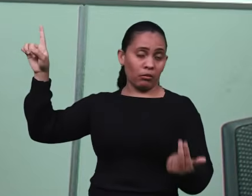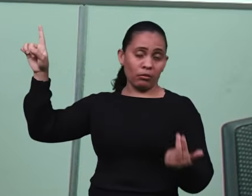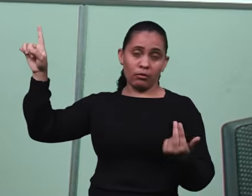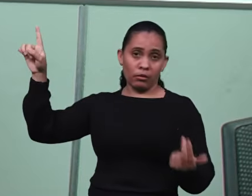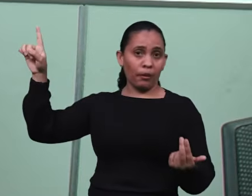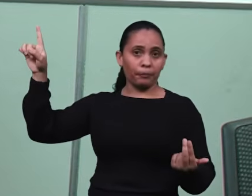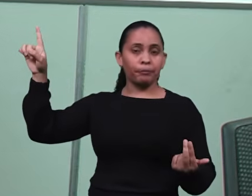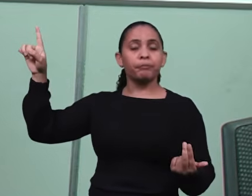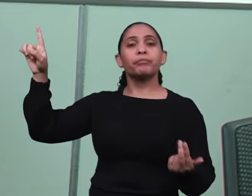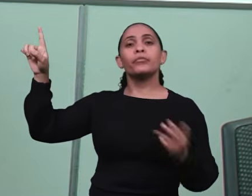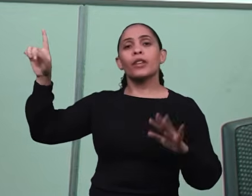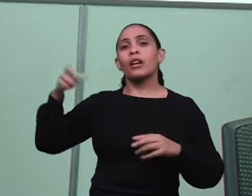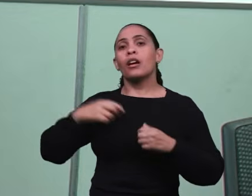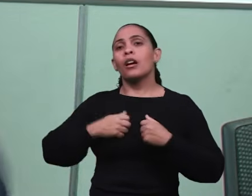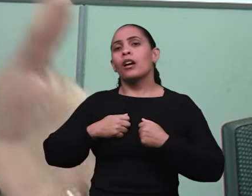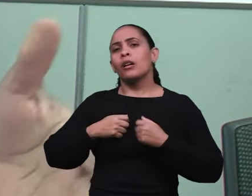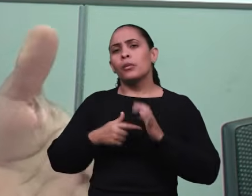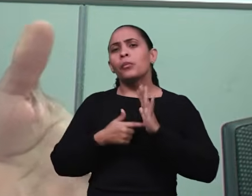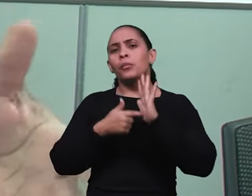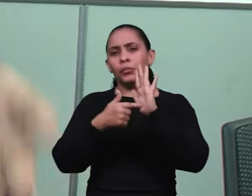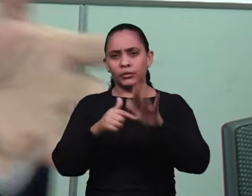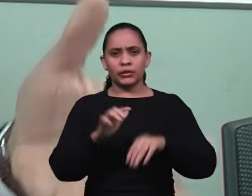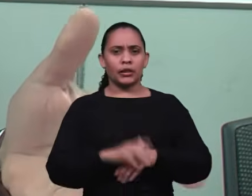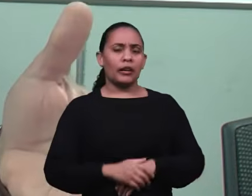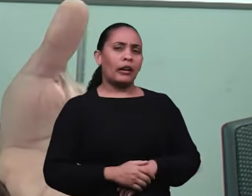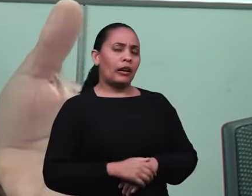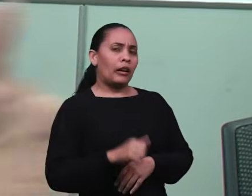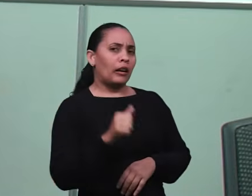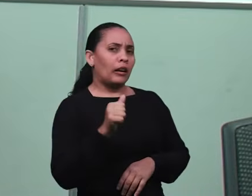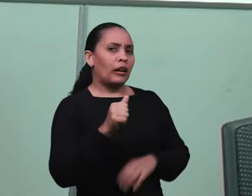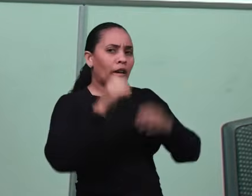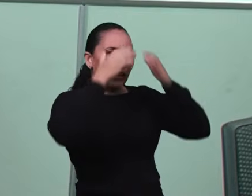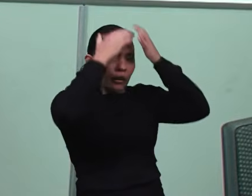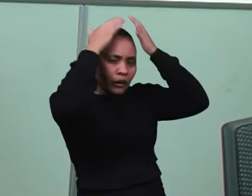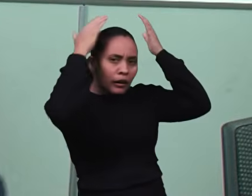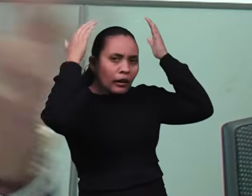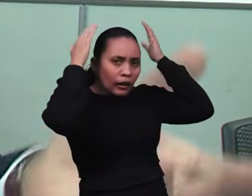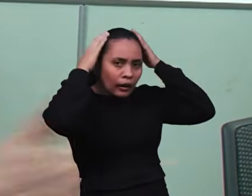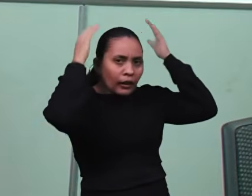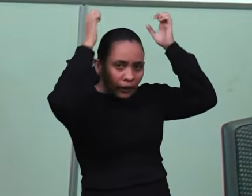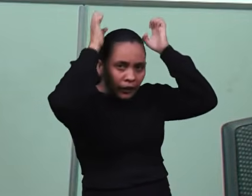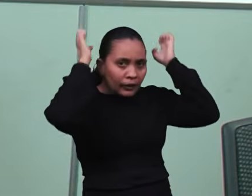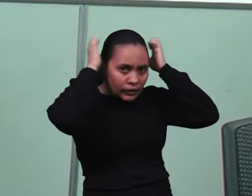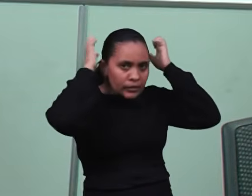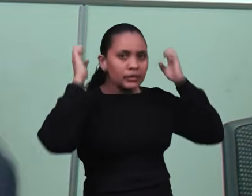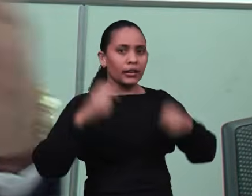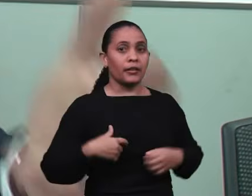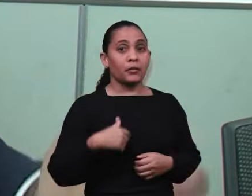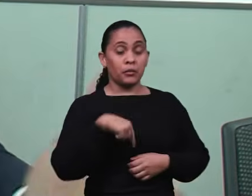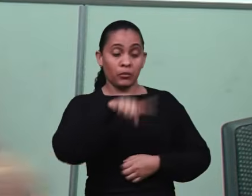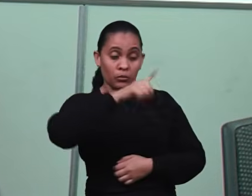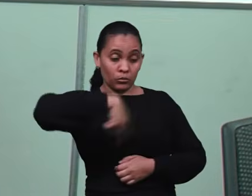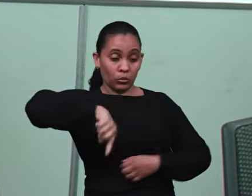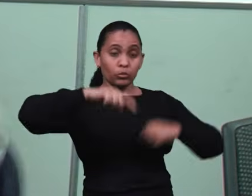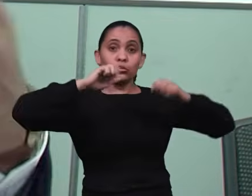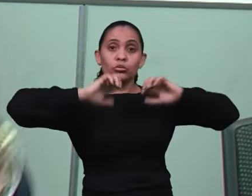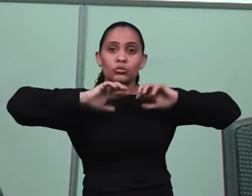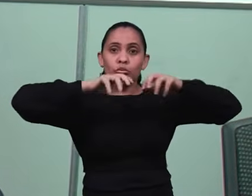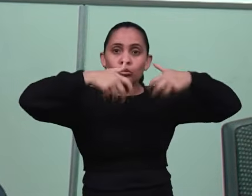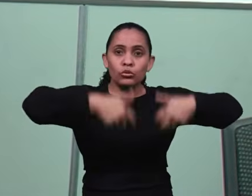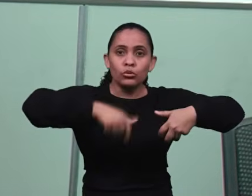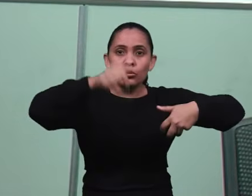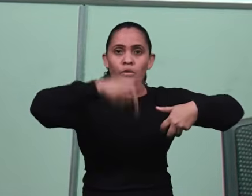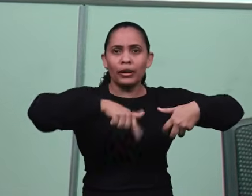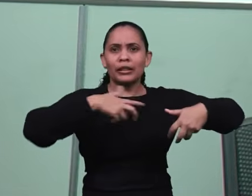disso, né? Como a expressão da rainha Esther, né? Para Mardoqueu, olha, coloque todos de joelhos, né?